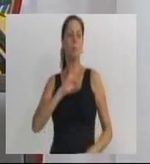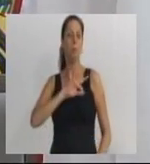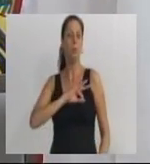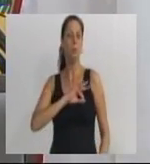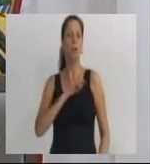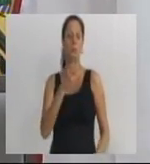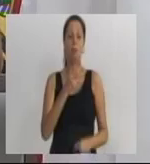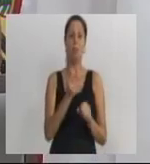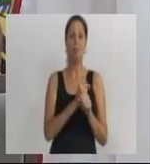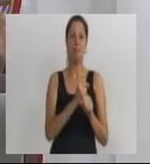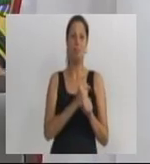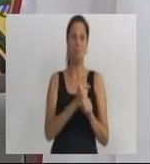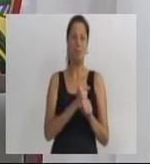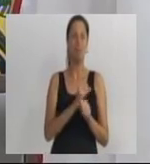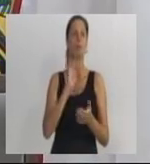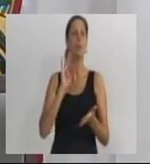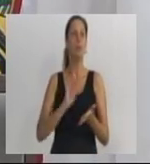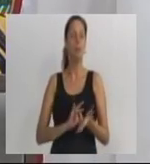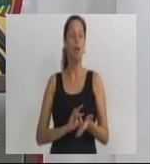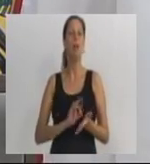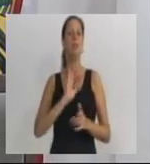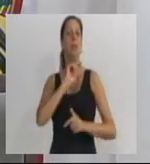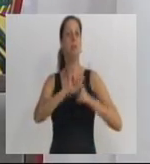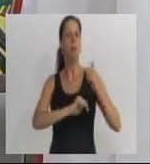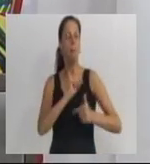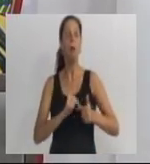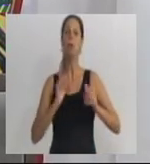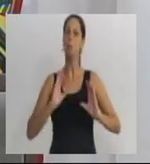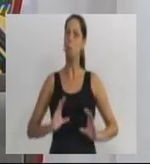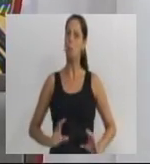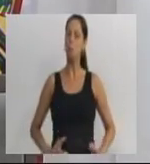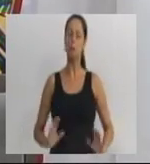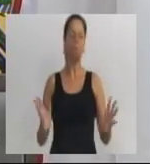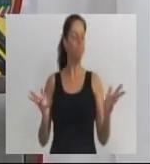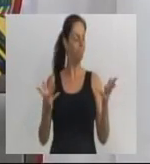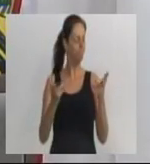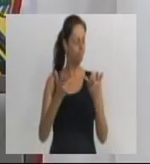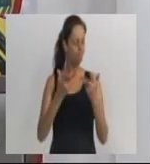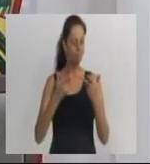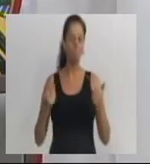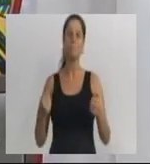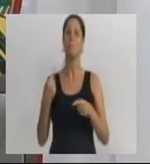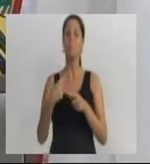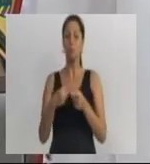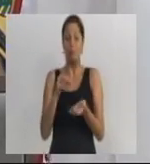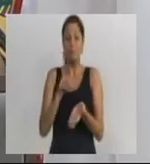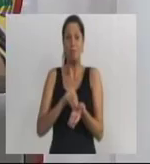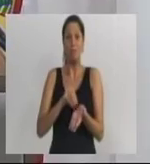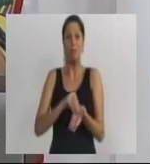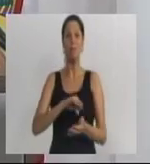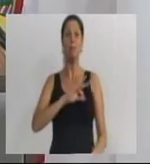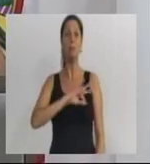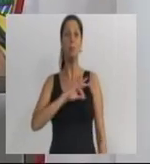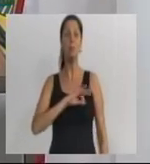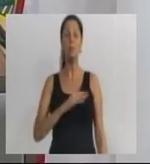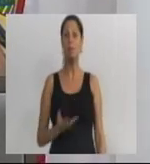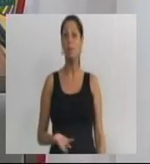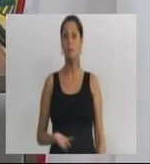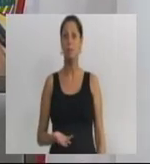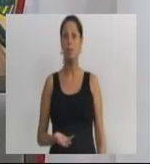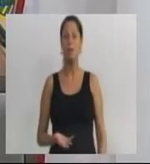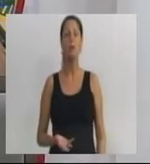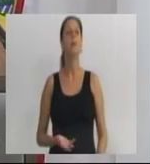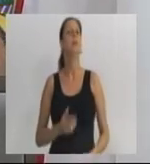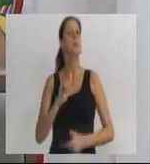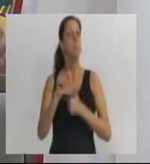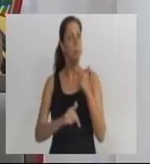bom comportamento, mas no excepcional comportamento, porque a gente sabe que pela quantidade de policiais que eles têm, o